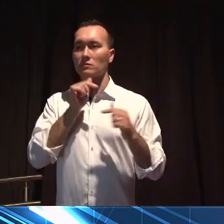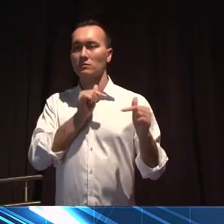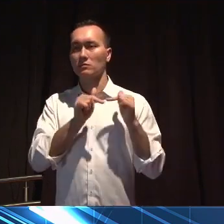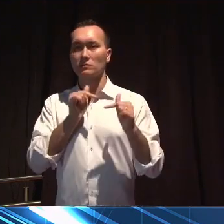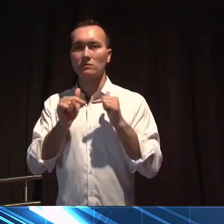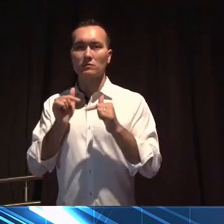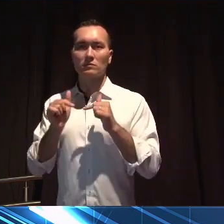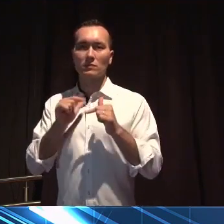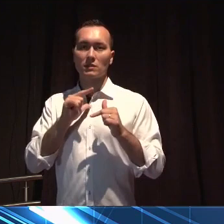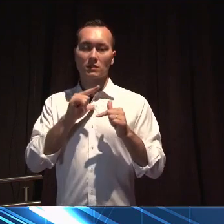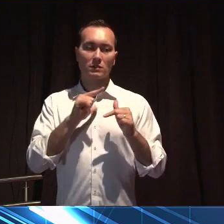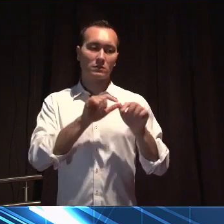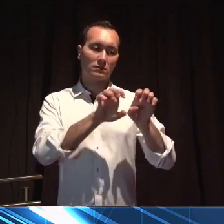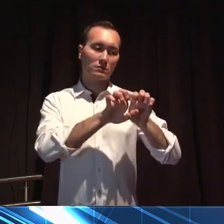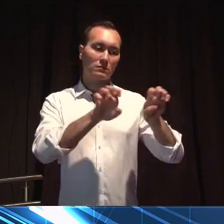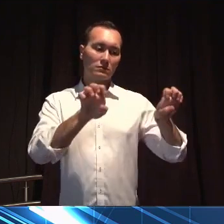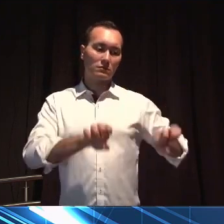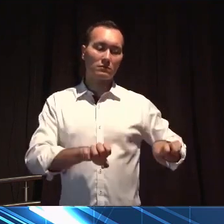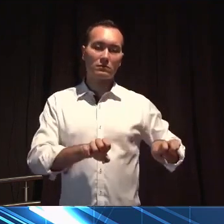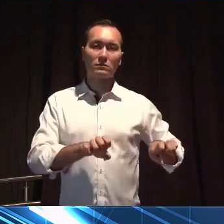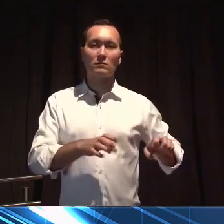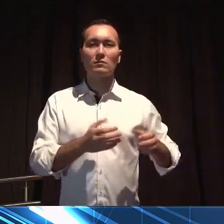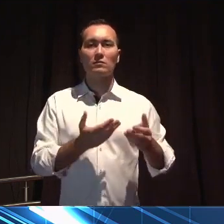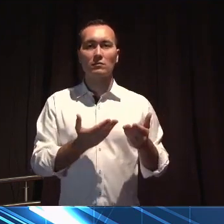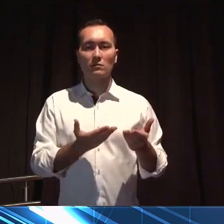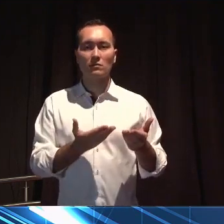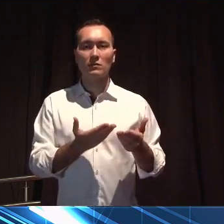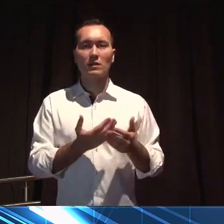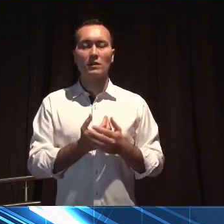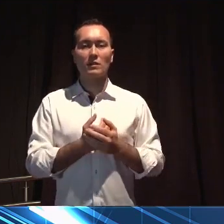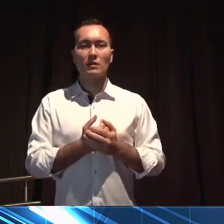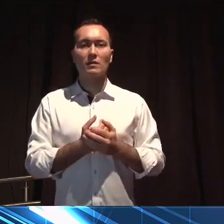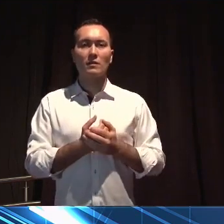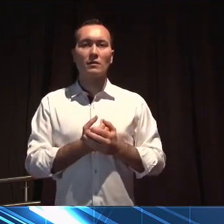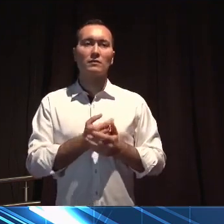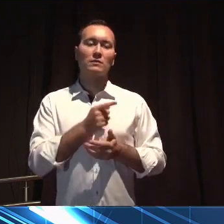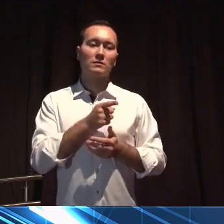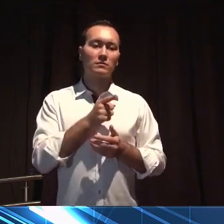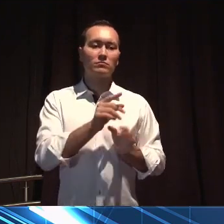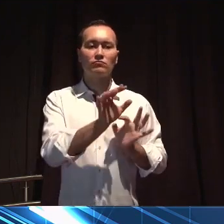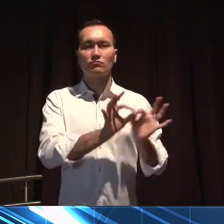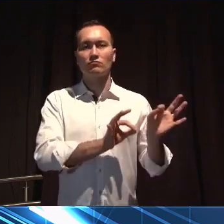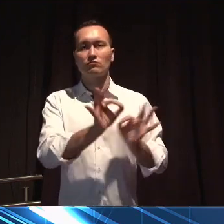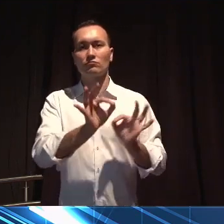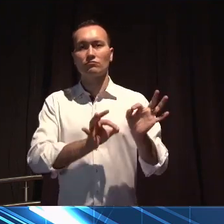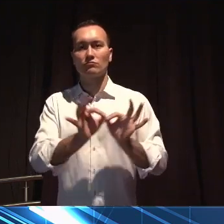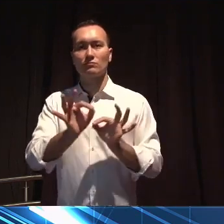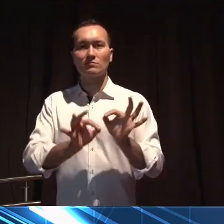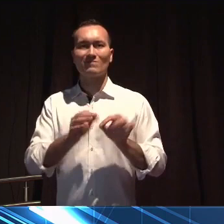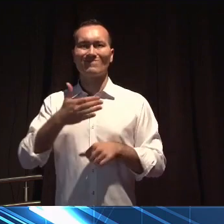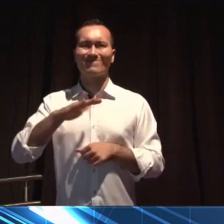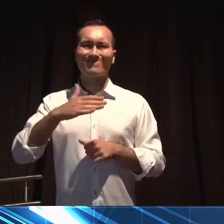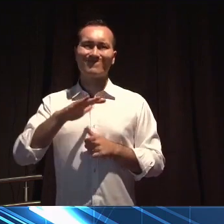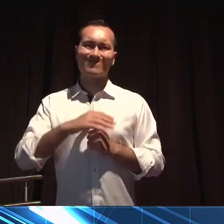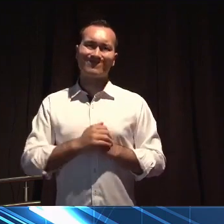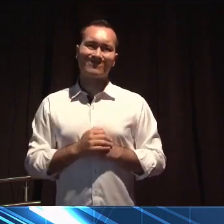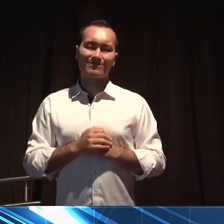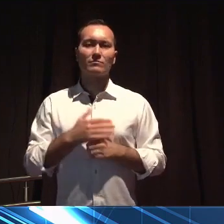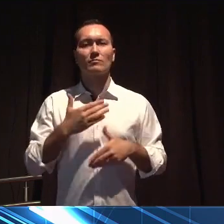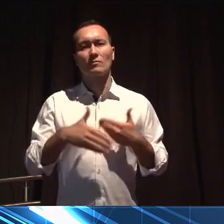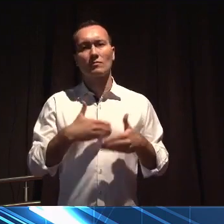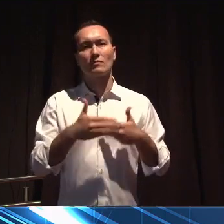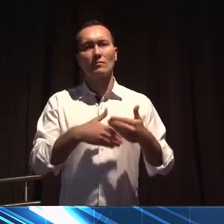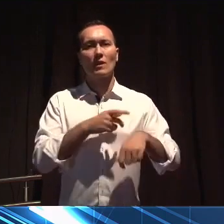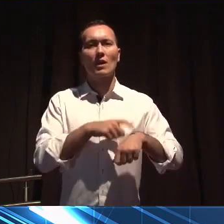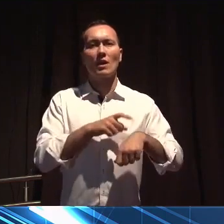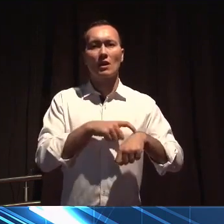com uma estrutura mais, uma clean architecture que não foi bem implementada e tal, o nosso tempo de recuperação dele era alto porque